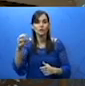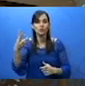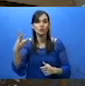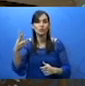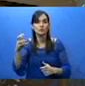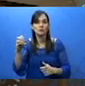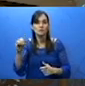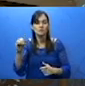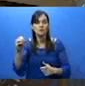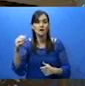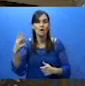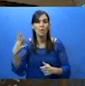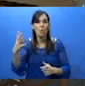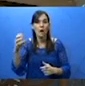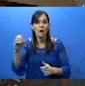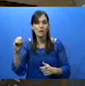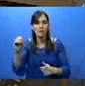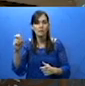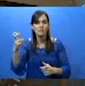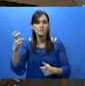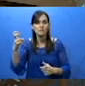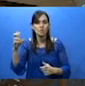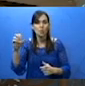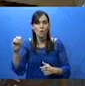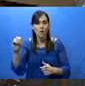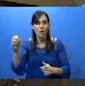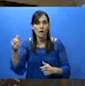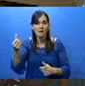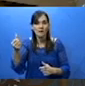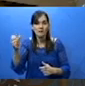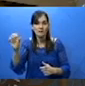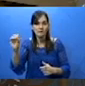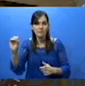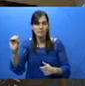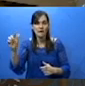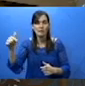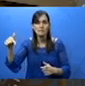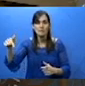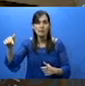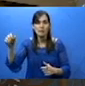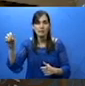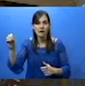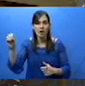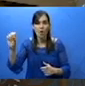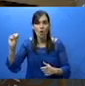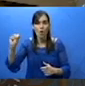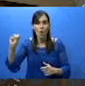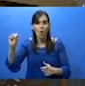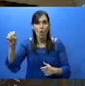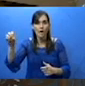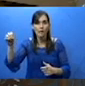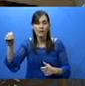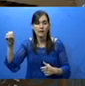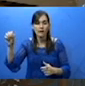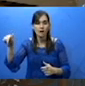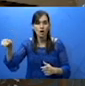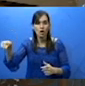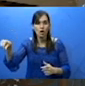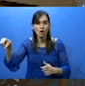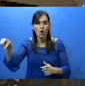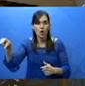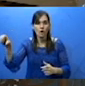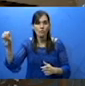30, 40, 50, 60, 70, 80,